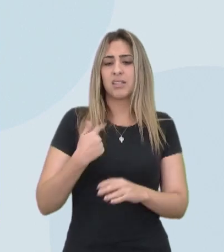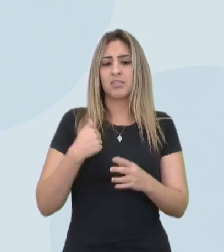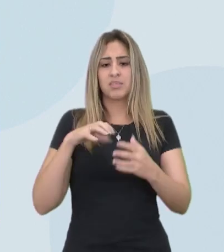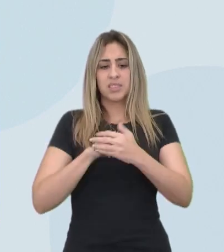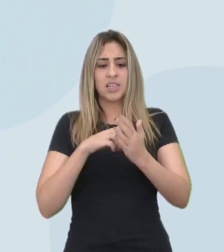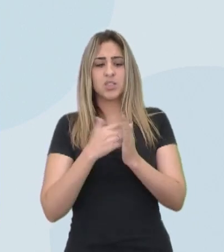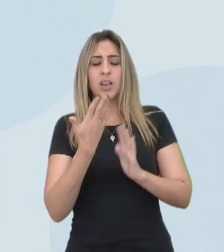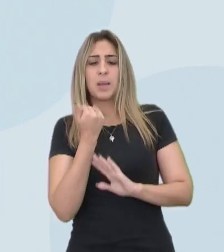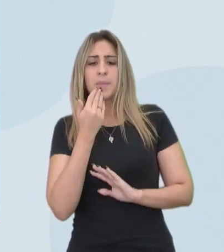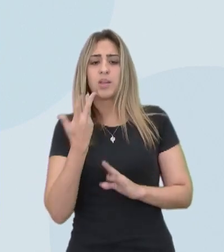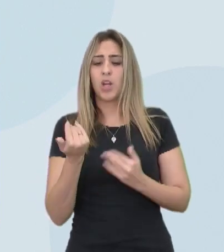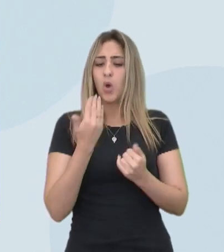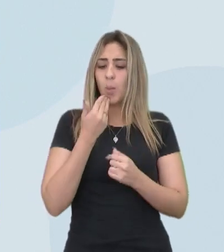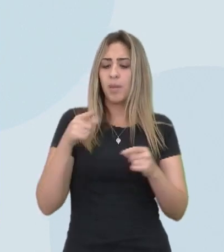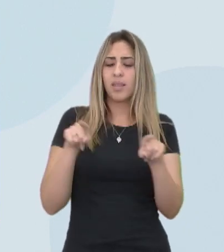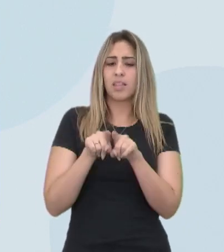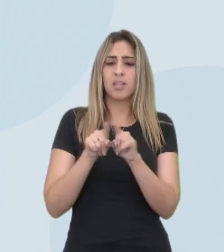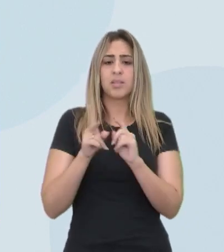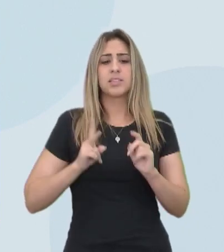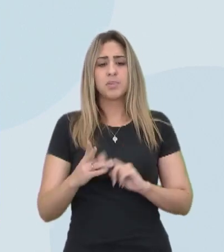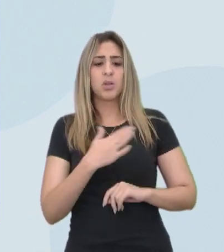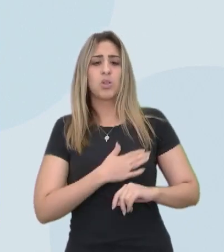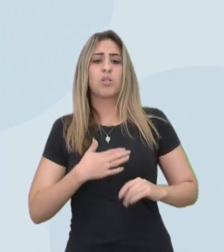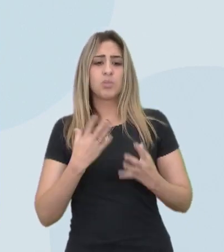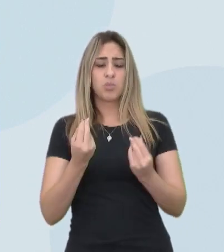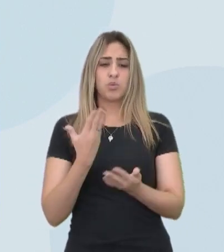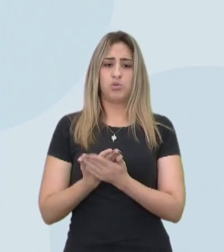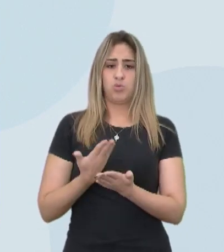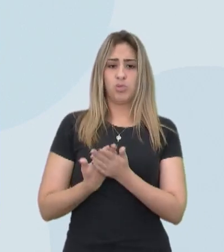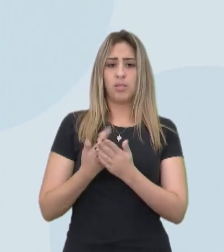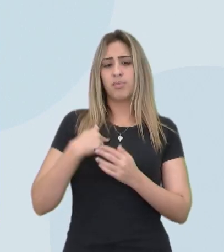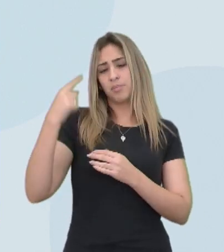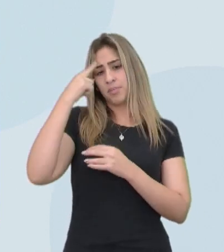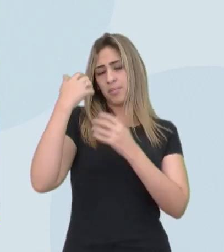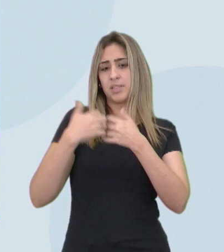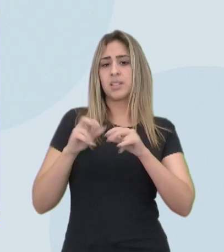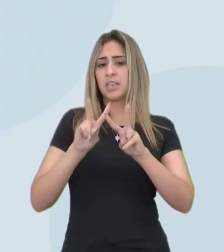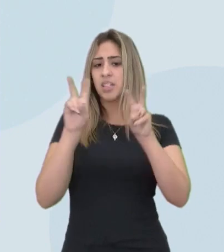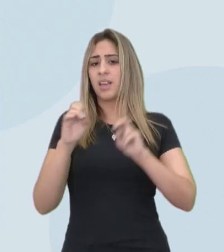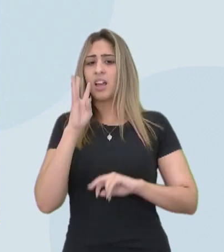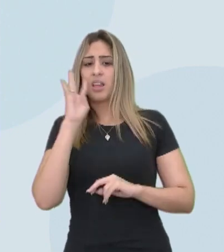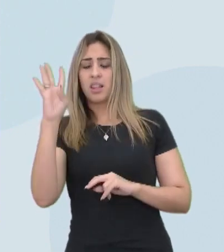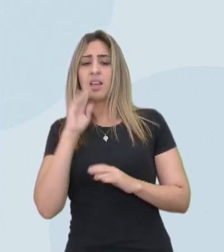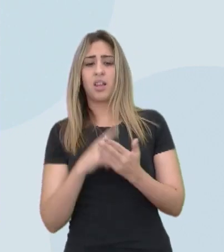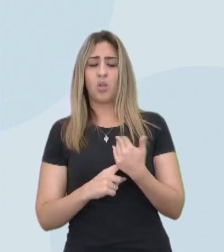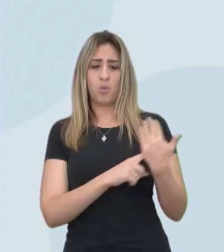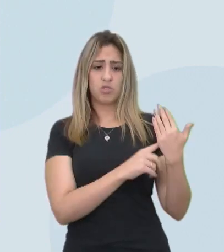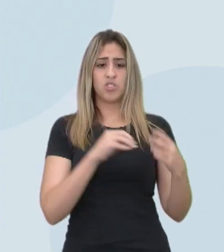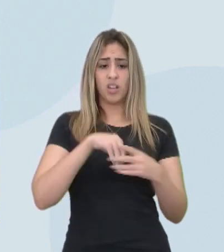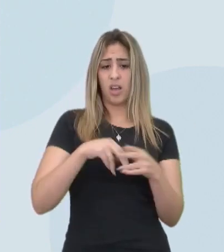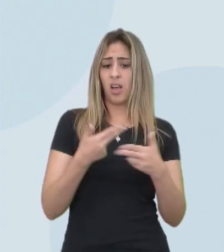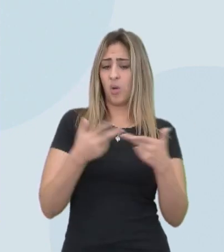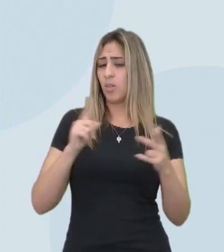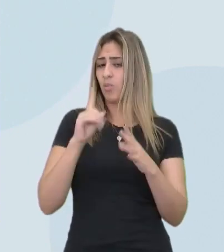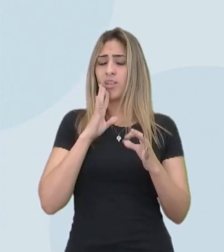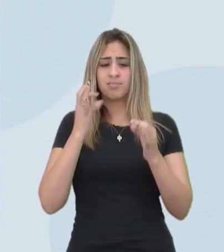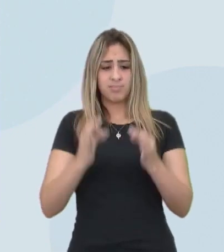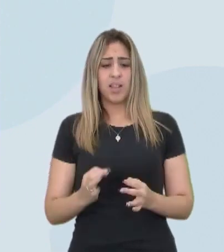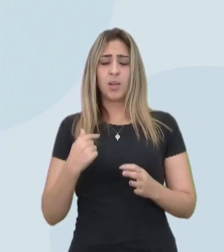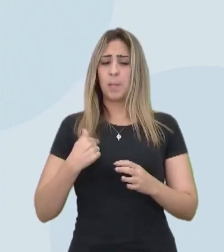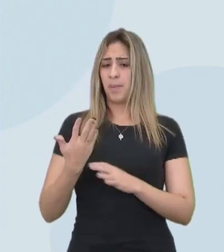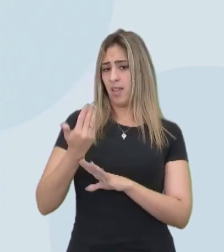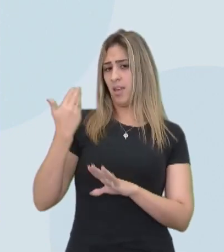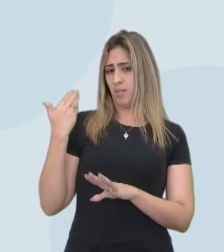queria comer e também sempre gostei muito de estudar. Então, pensei na questão de tecnologia, algo que não era acessível na